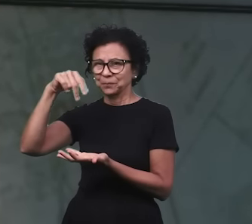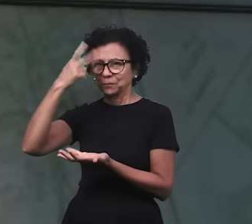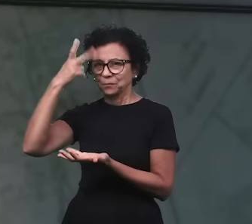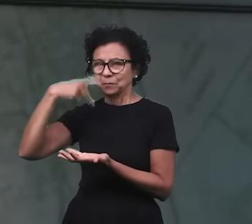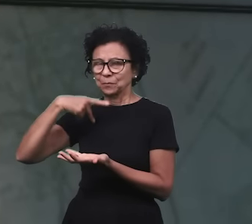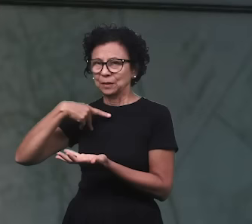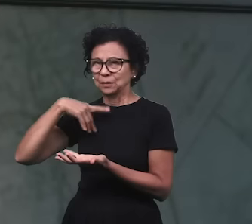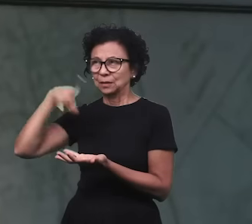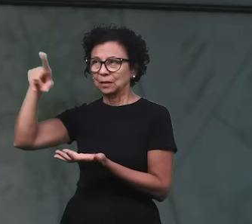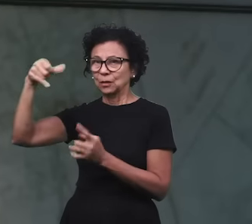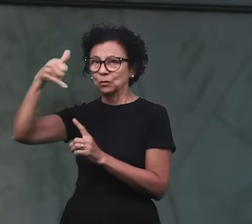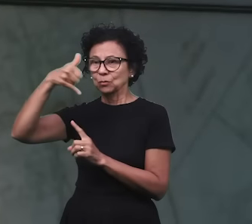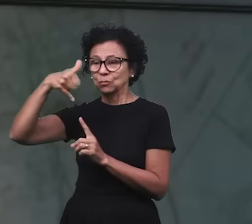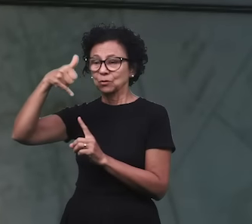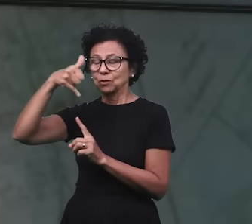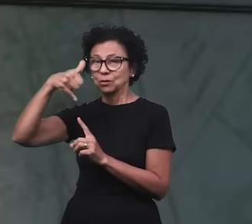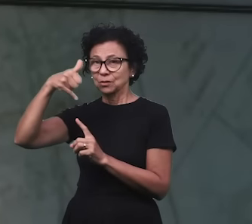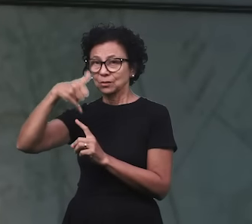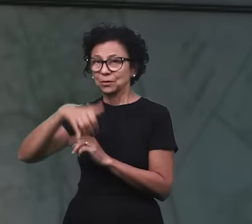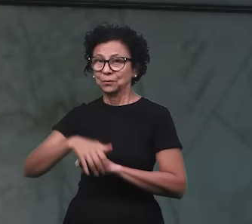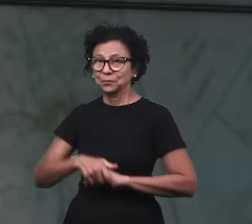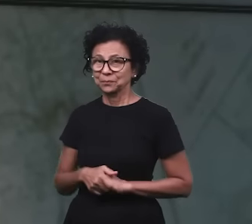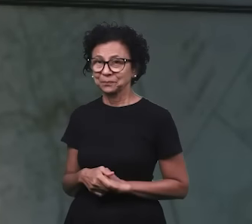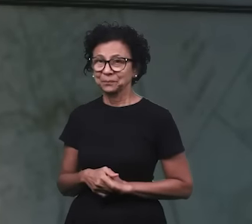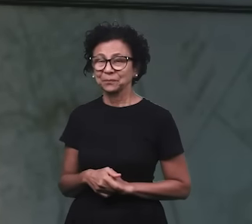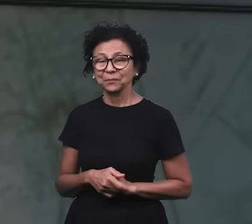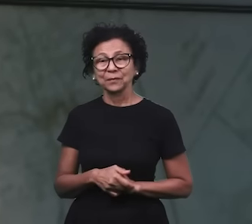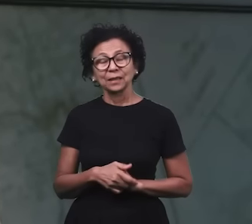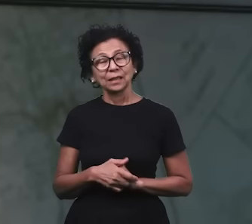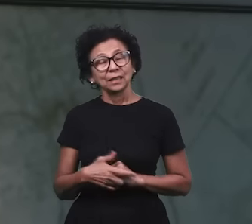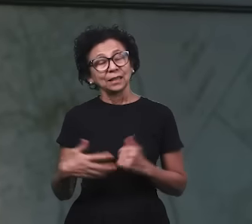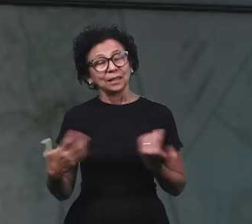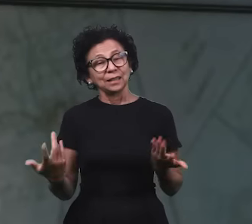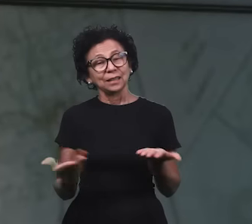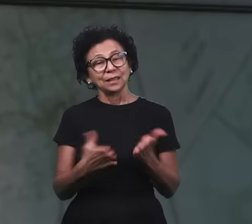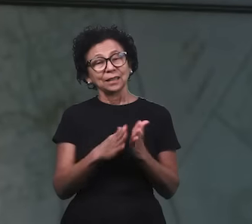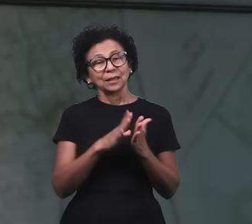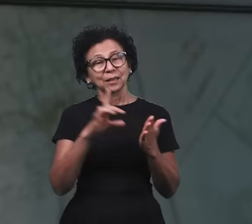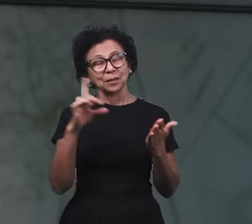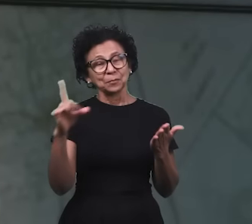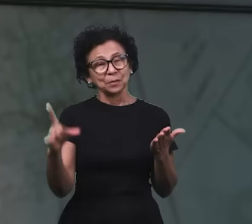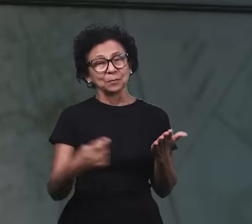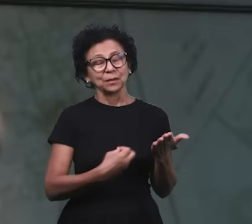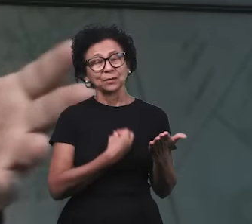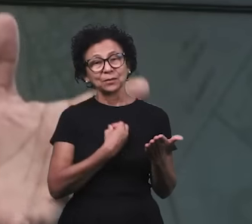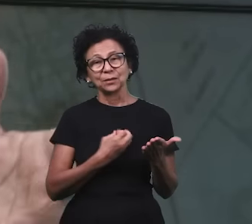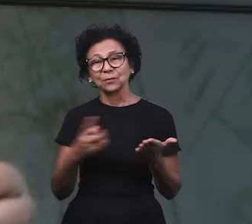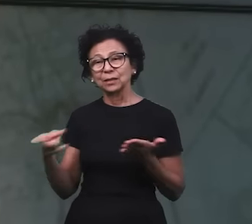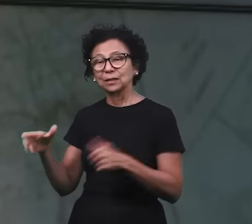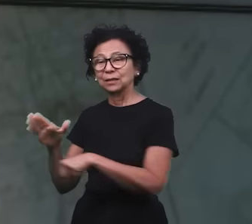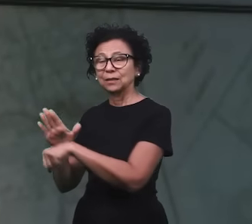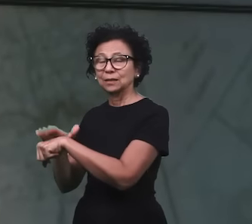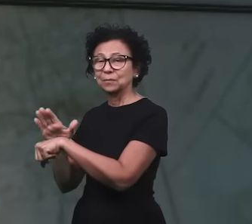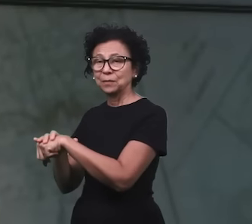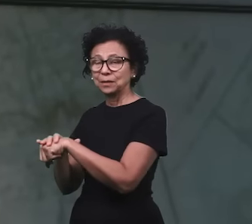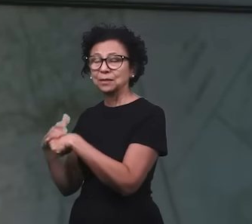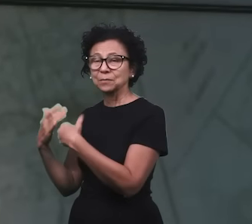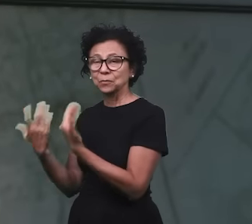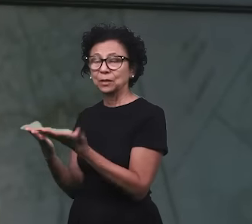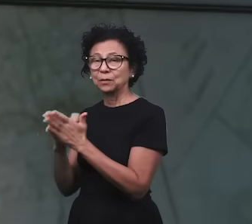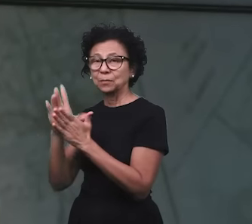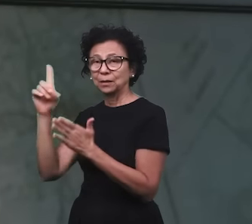viva. E agora, com aqueles que conheciam, agora estavam diante da palavra viva, e o que ele conhecia muito